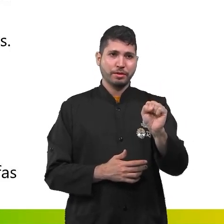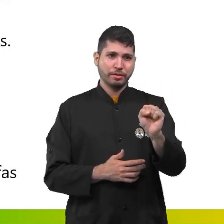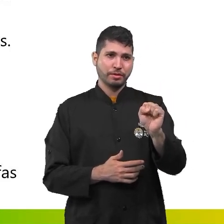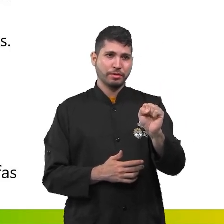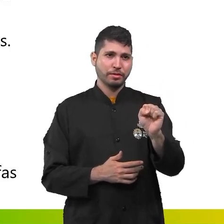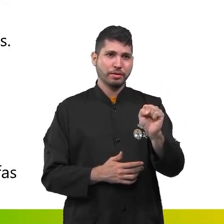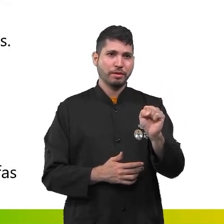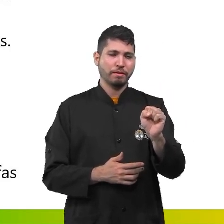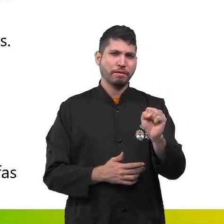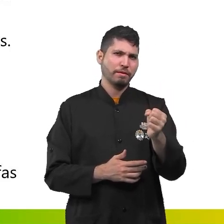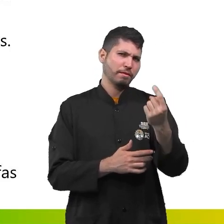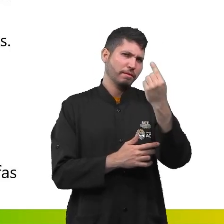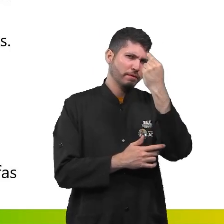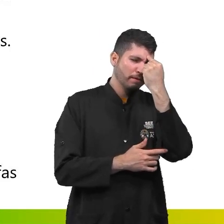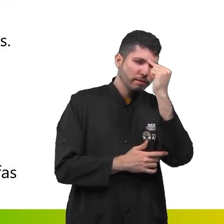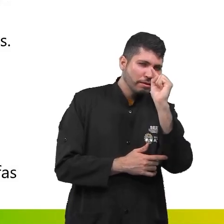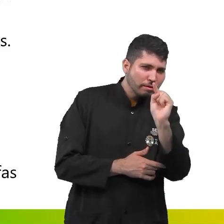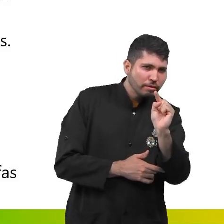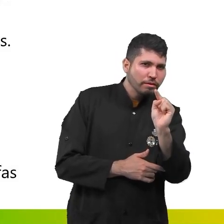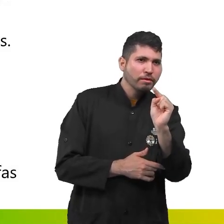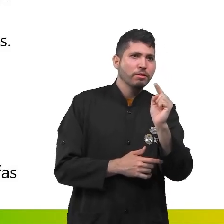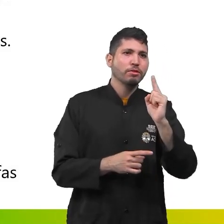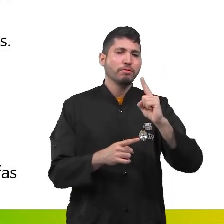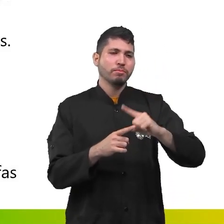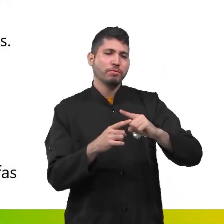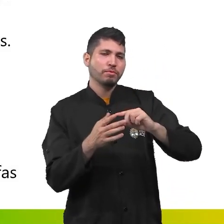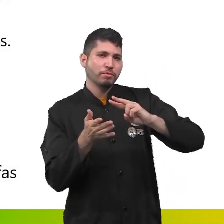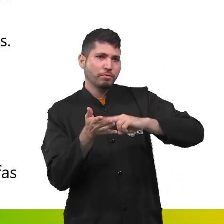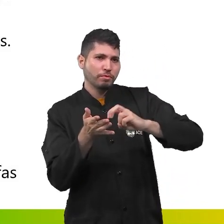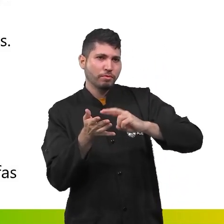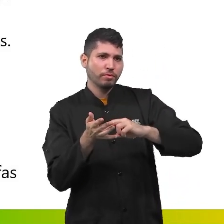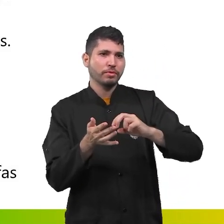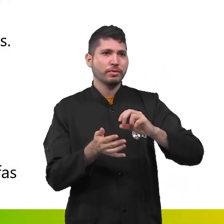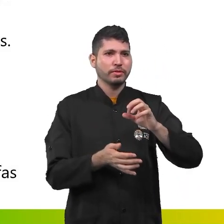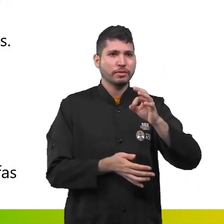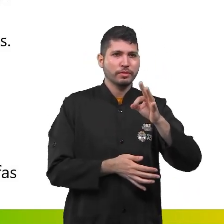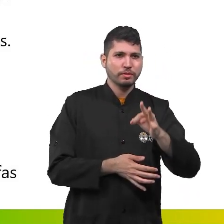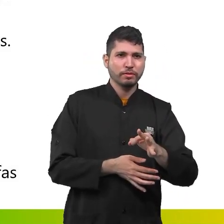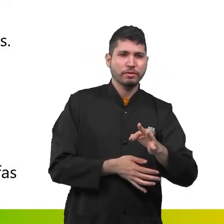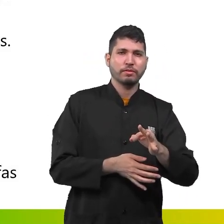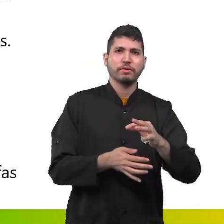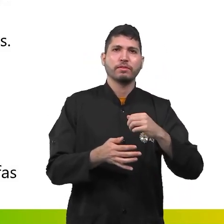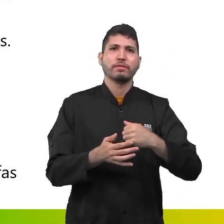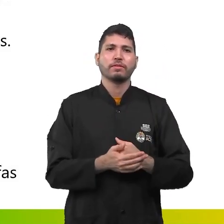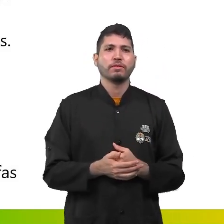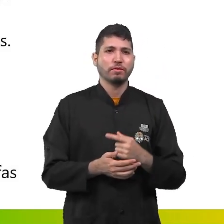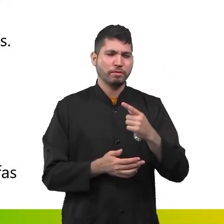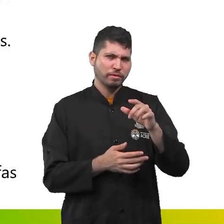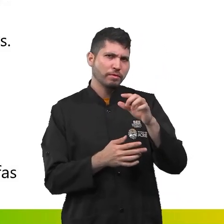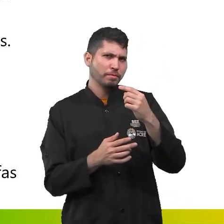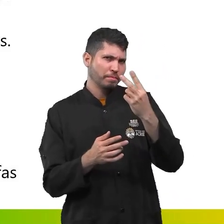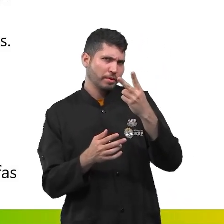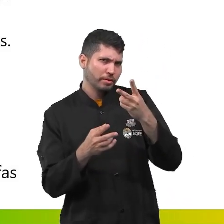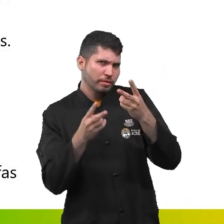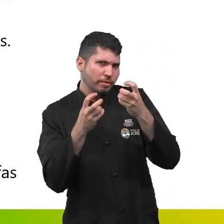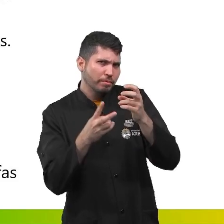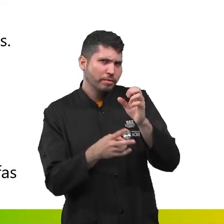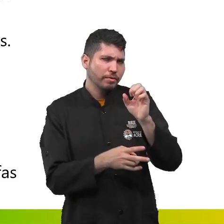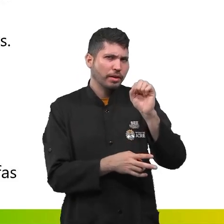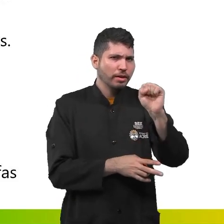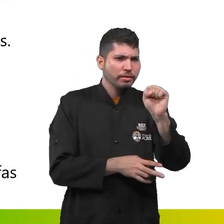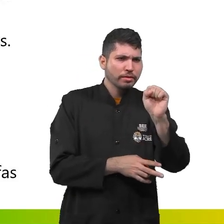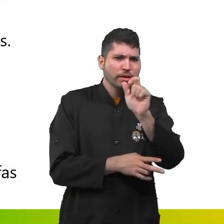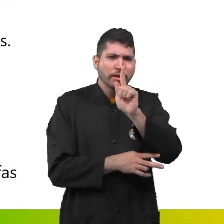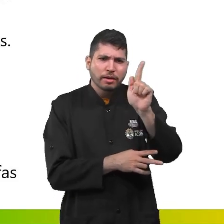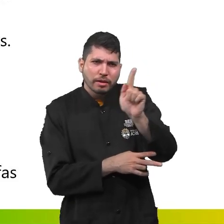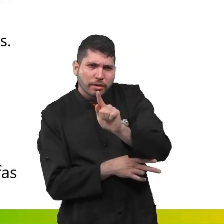ela inventa, né? Por que inventa? Porque o vocábulo correto é esse aqui, ó, mulheres com S e mulher com Z. O Z, ela utilizou ali um recurso